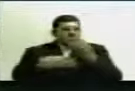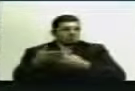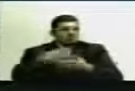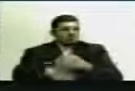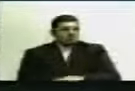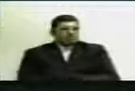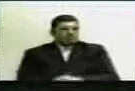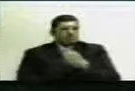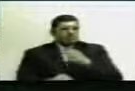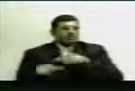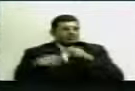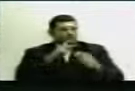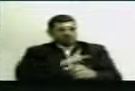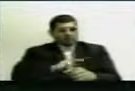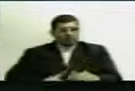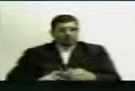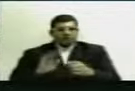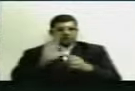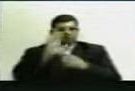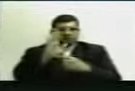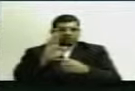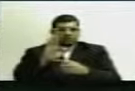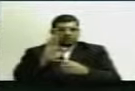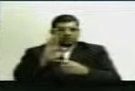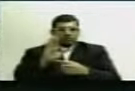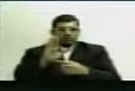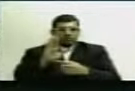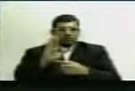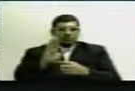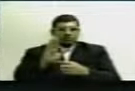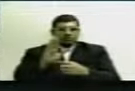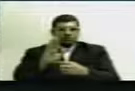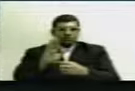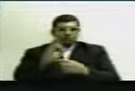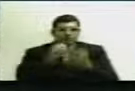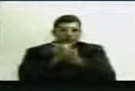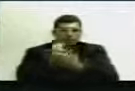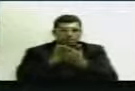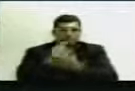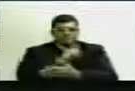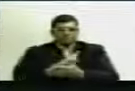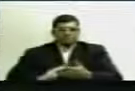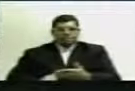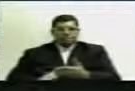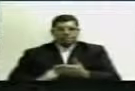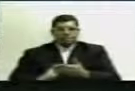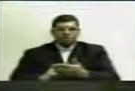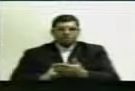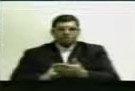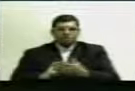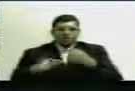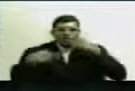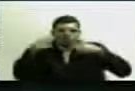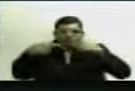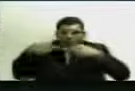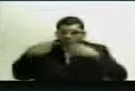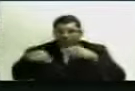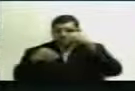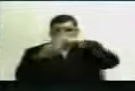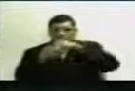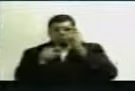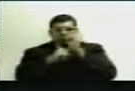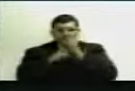composição com um presidente da casa que saísse da base governista, mas fruto de um diálogo interno